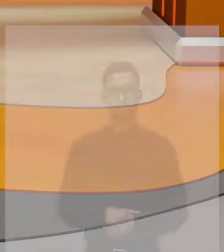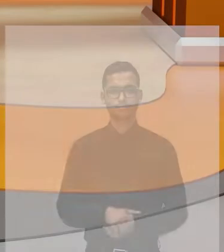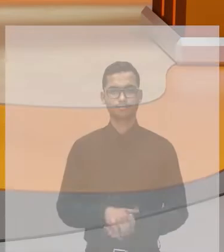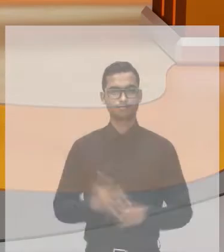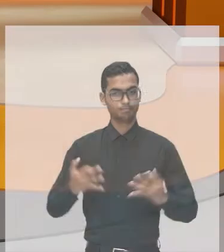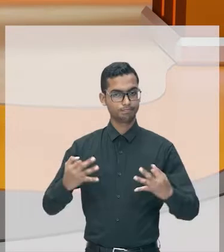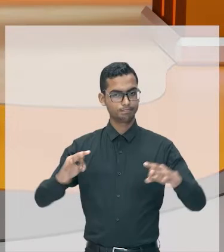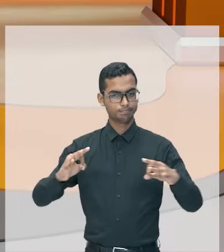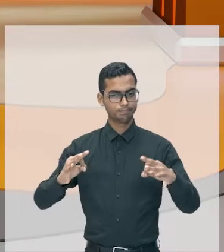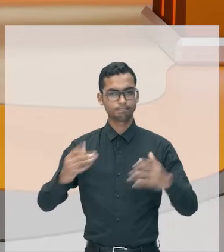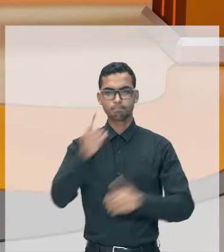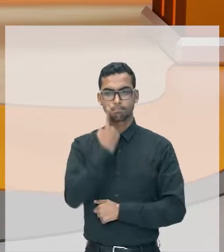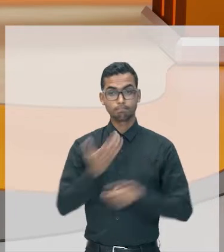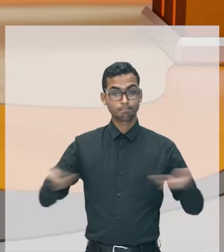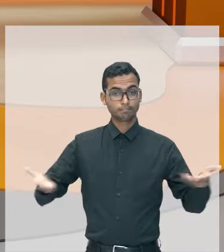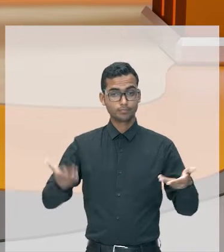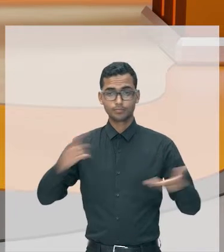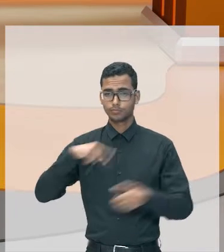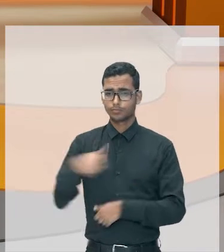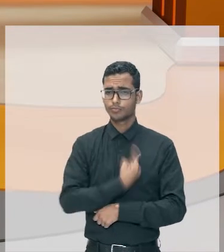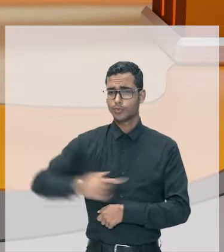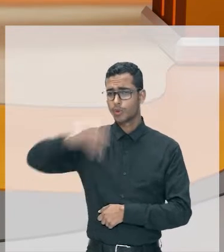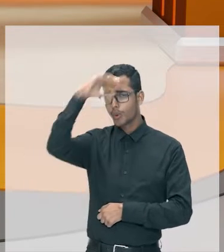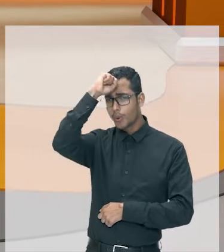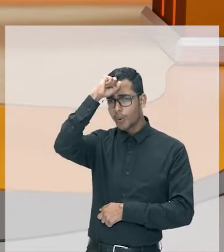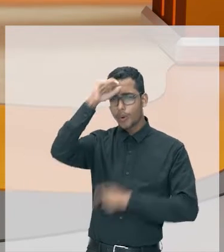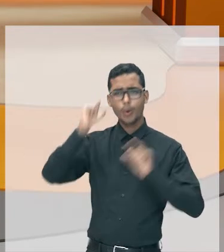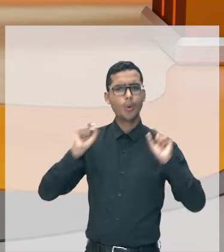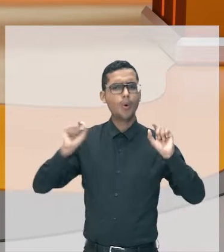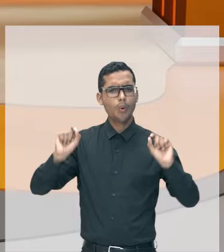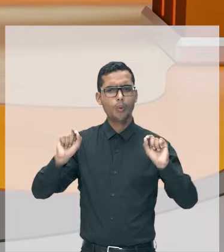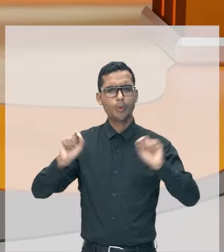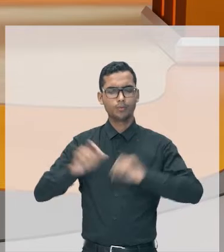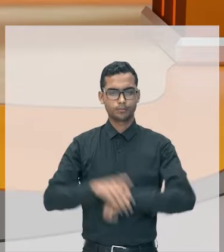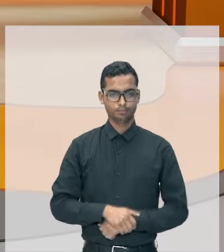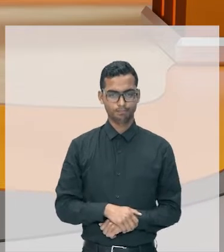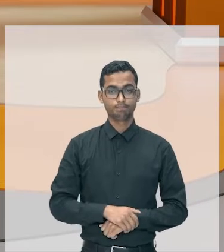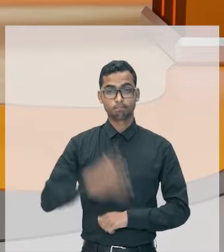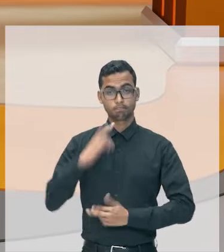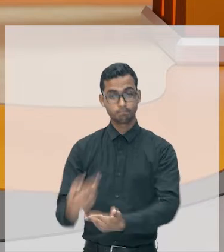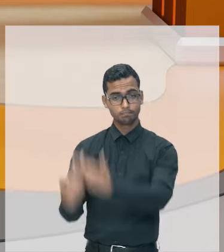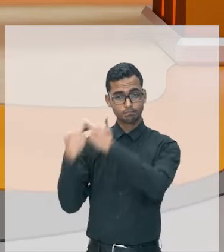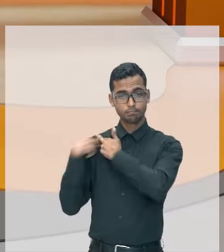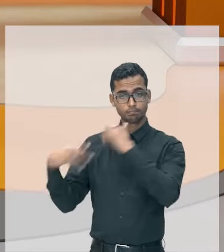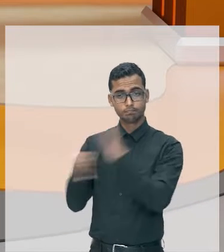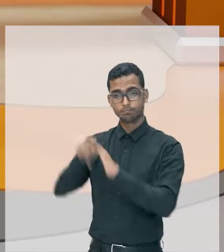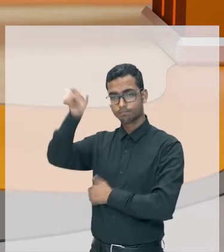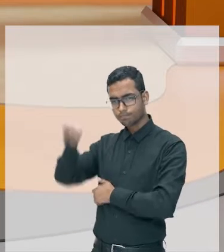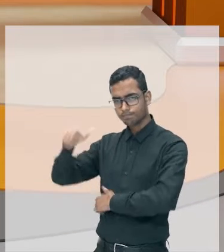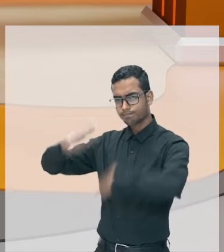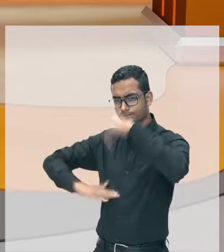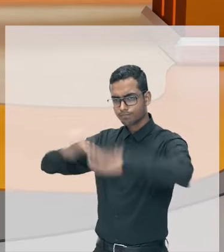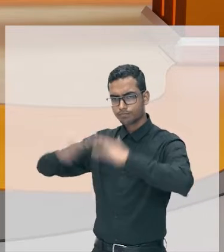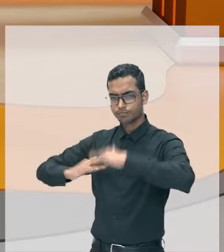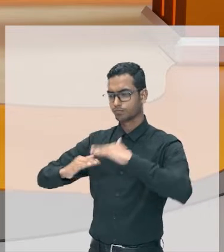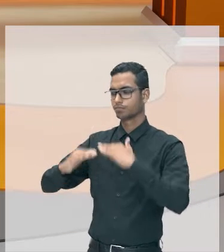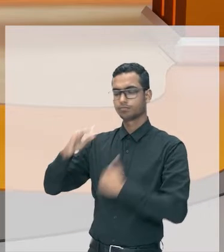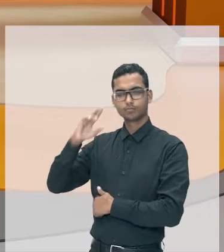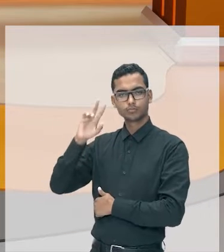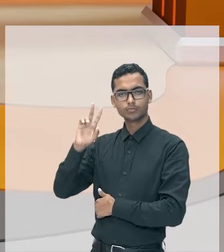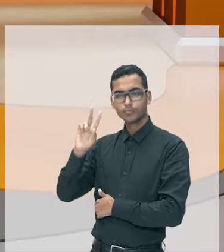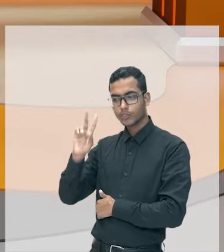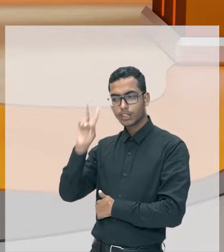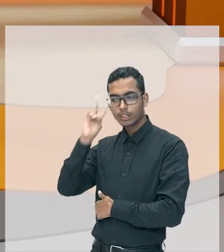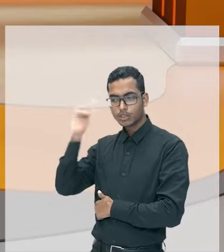É isso aí, turminha. Hoje nós vamos aprender um pouquinho sobre o ofício do historiador e aonde ele encontra ali os recursos